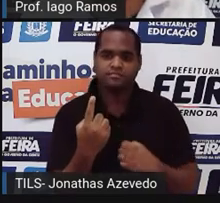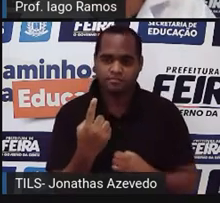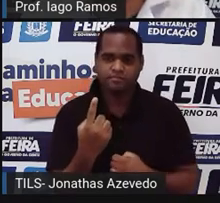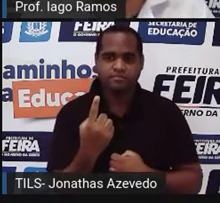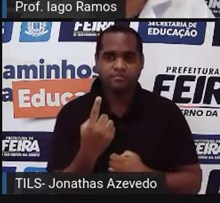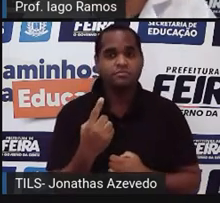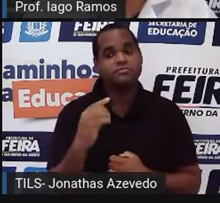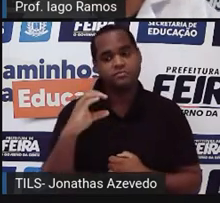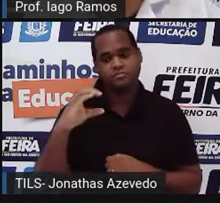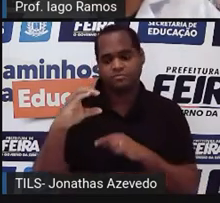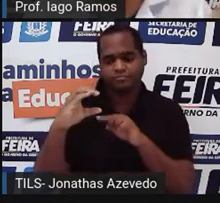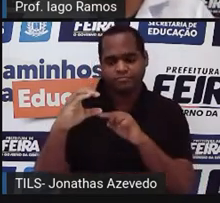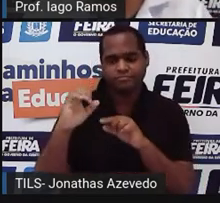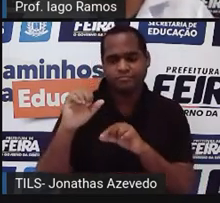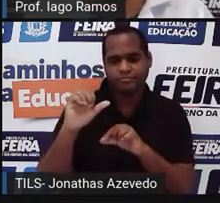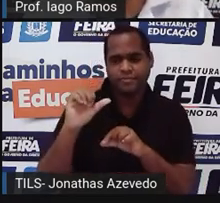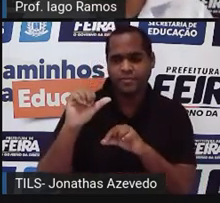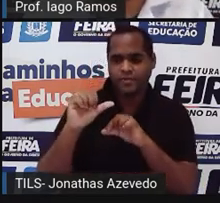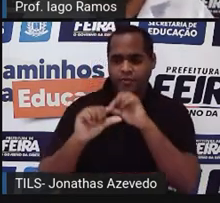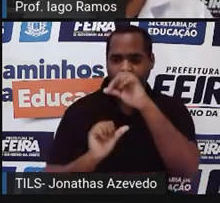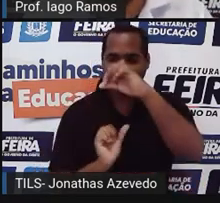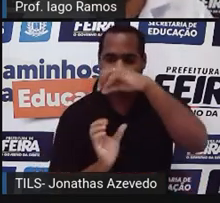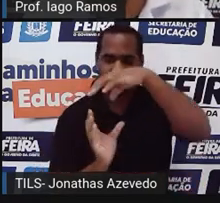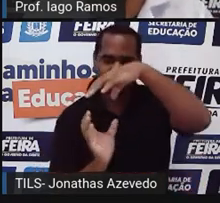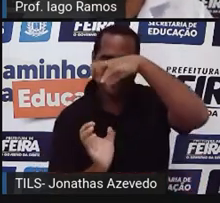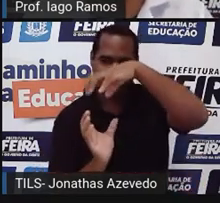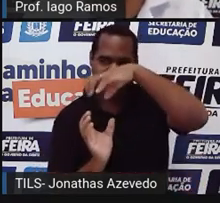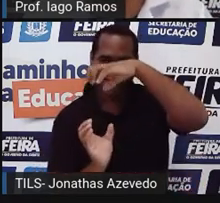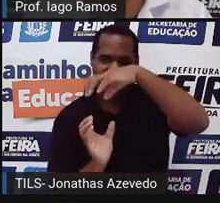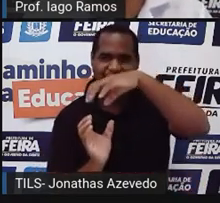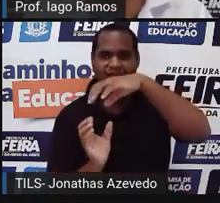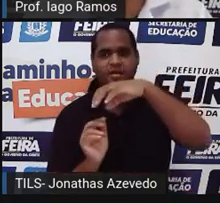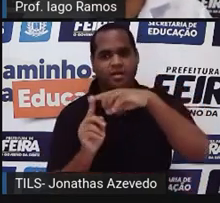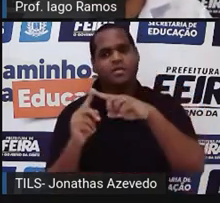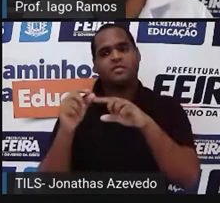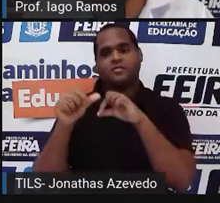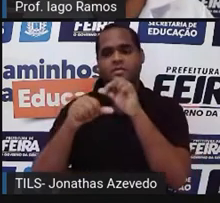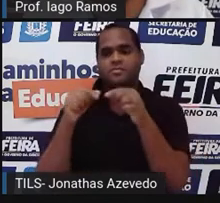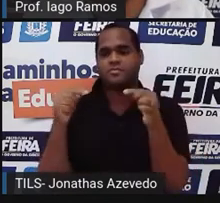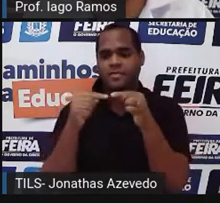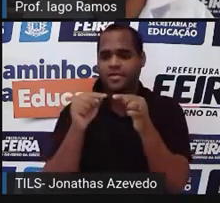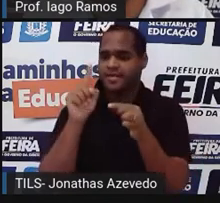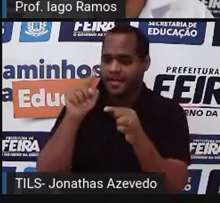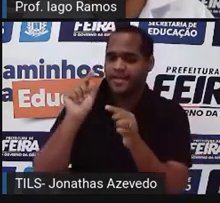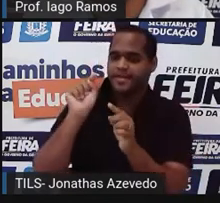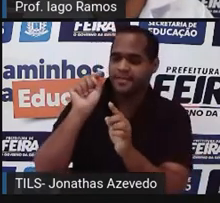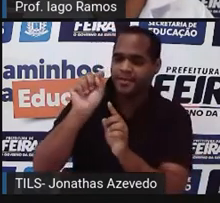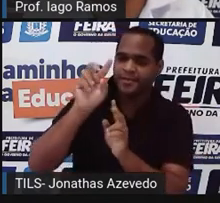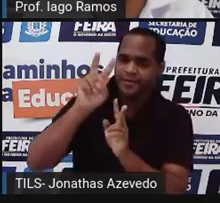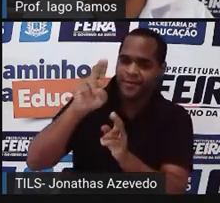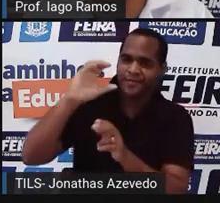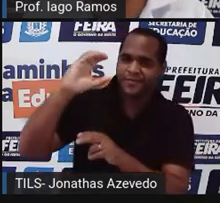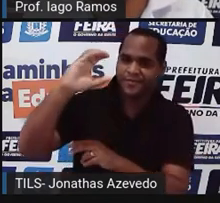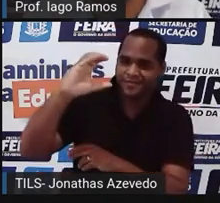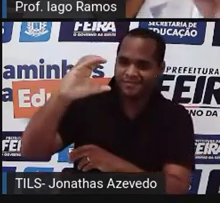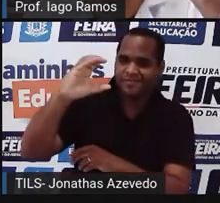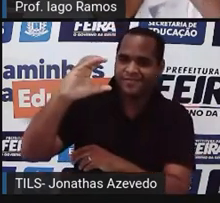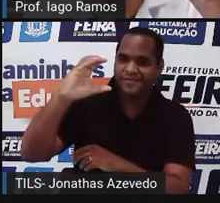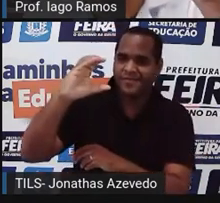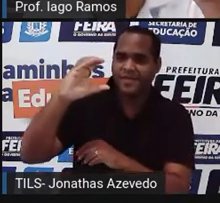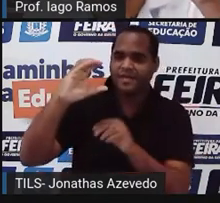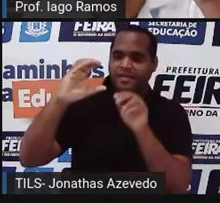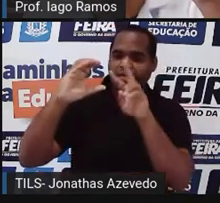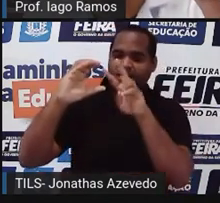Esse ponto C, quando eu reflito ele na reta, vai dar esse ponto aqui na outra figura, que é o ponto C com